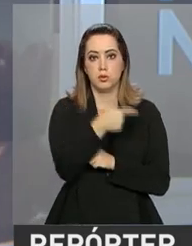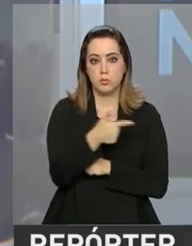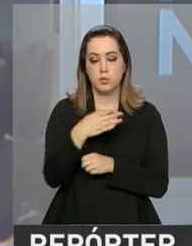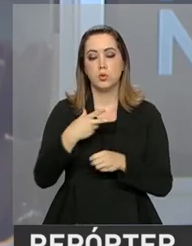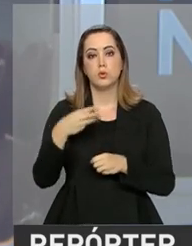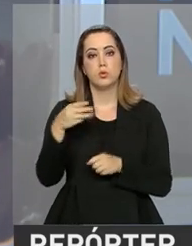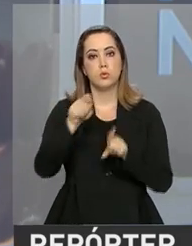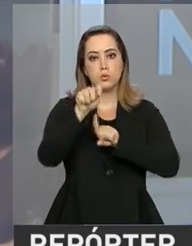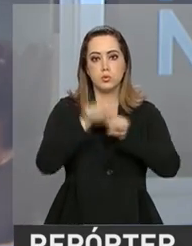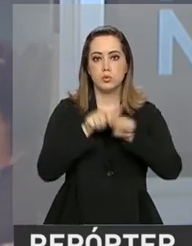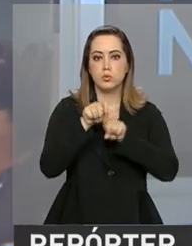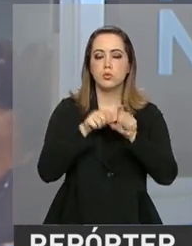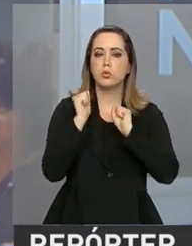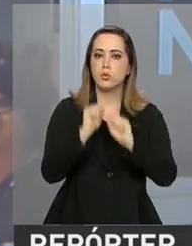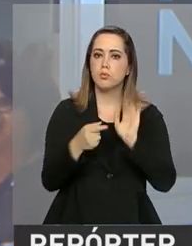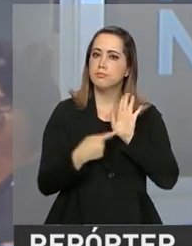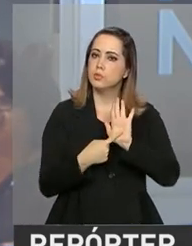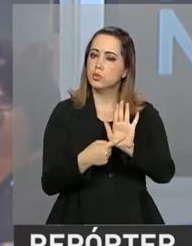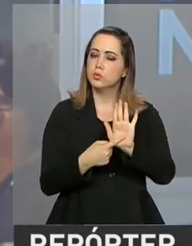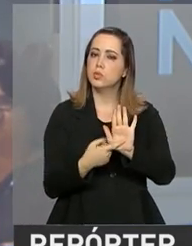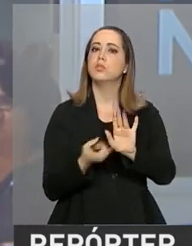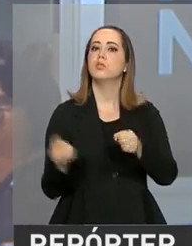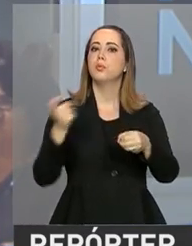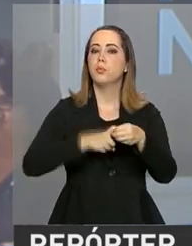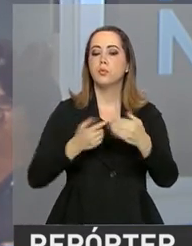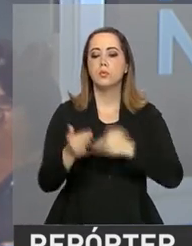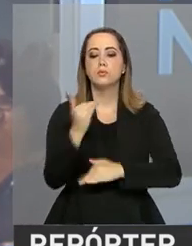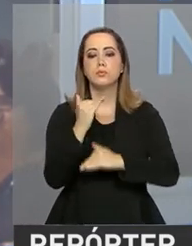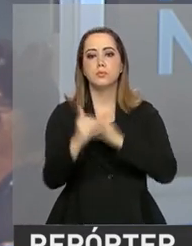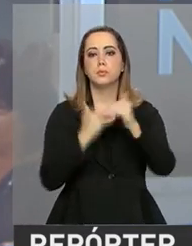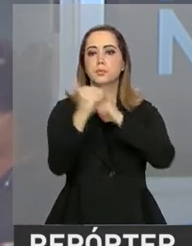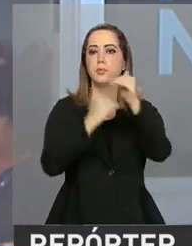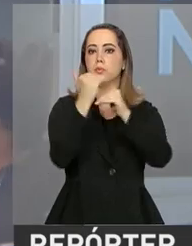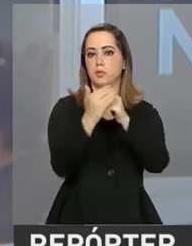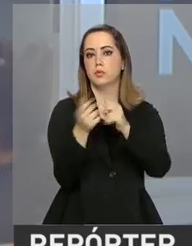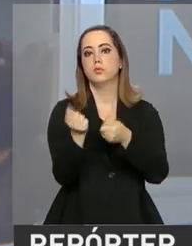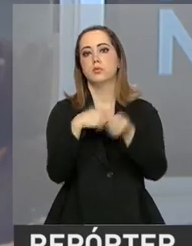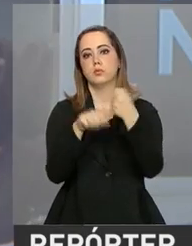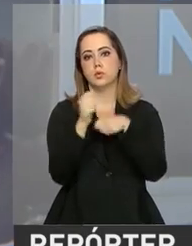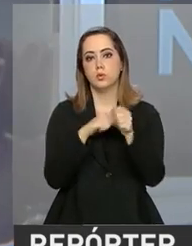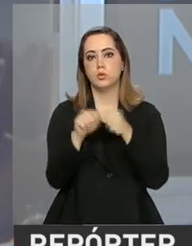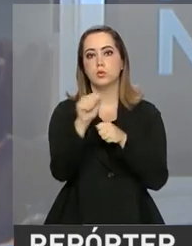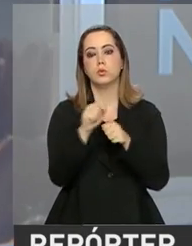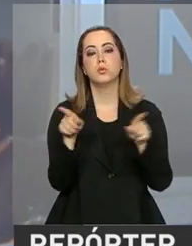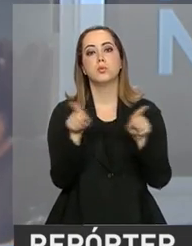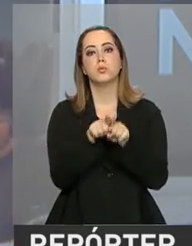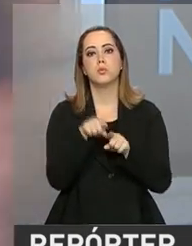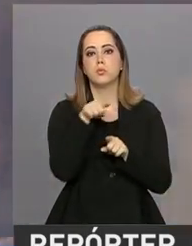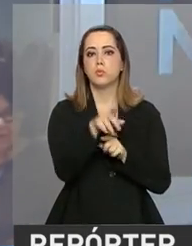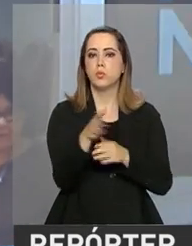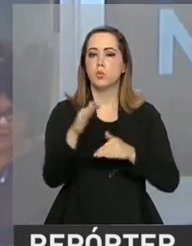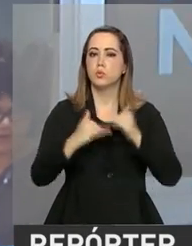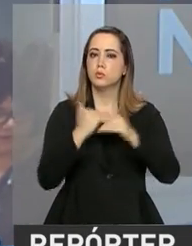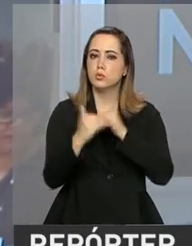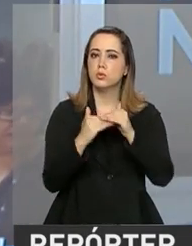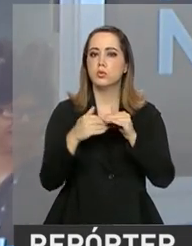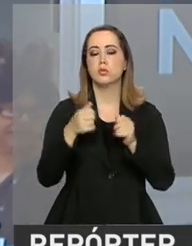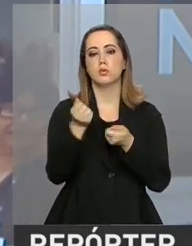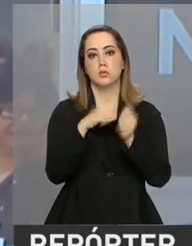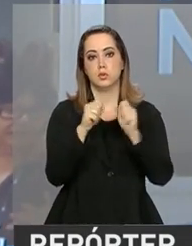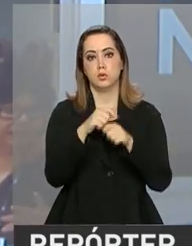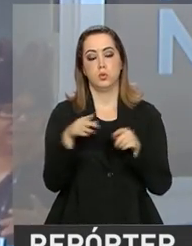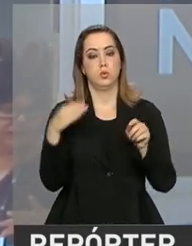início da retomada da atividade econômica o número faz parte do índice de atividade econômica do Banco Central